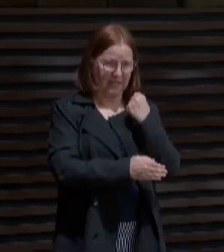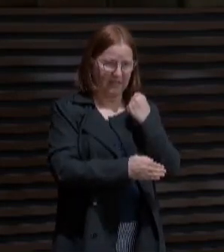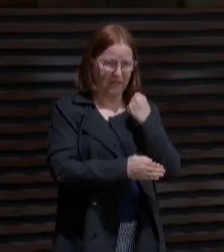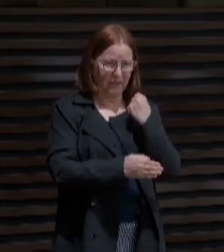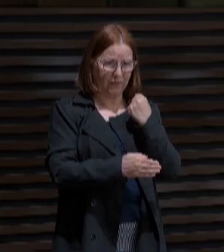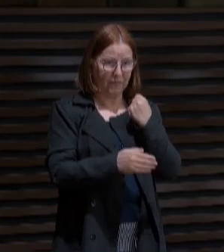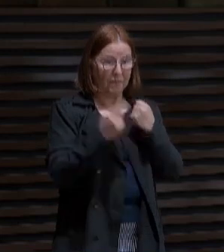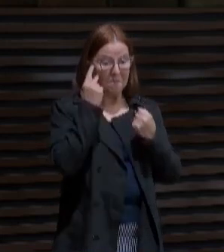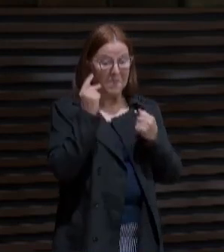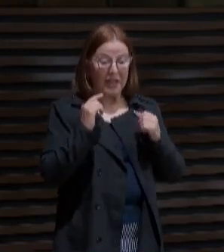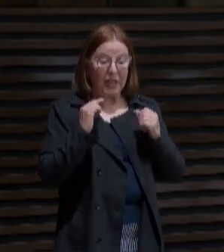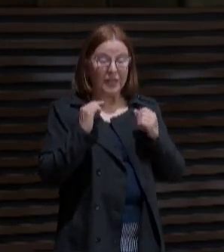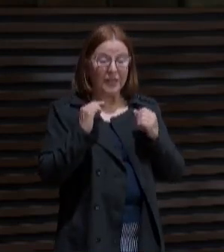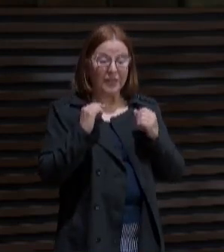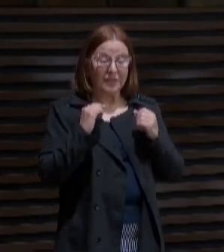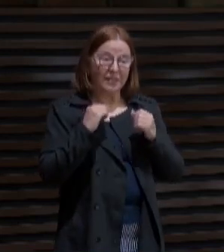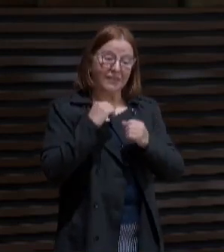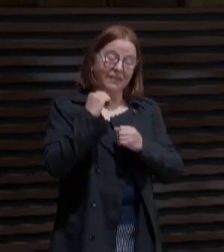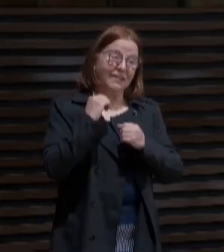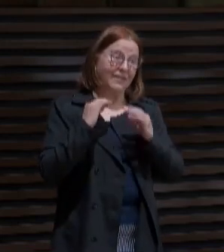que violam a própria lei de Deus?